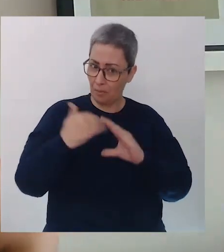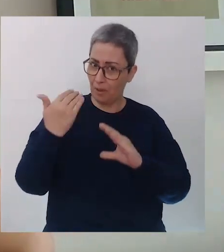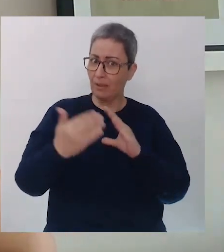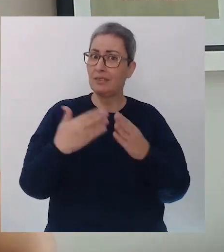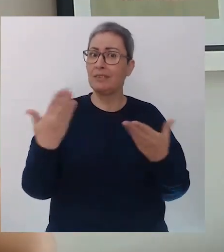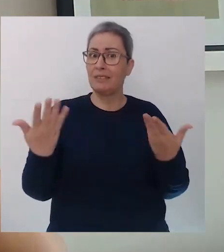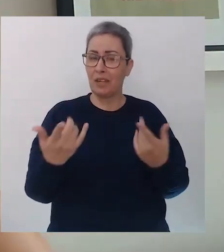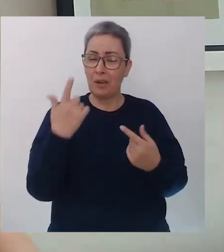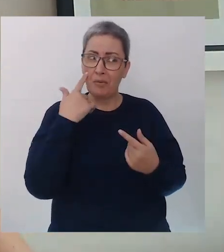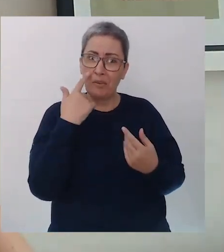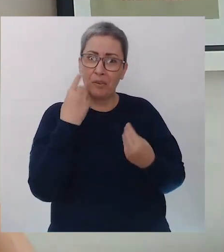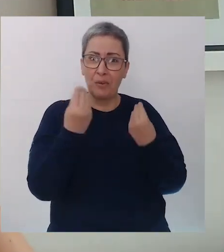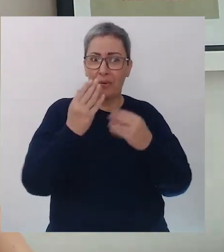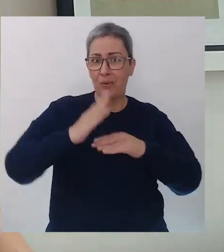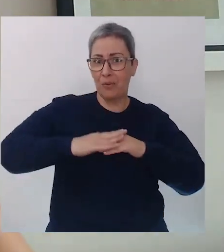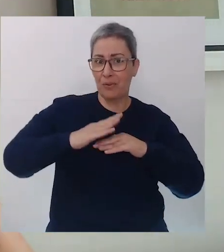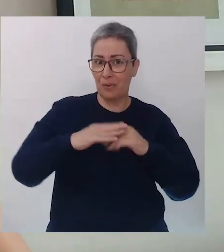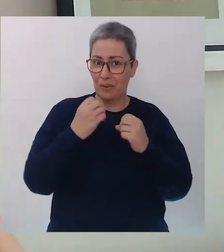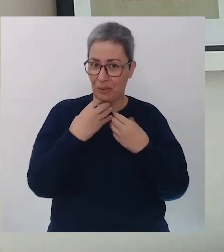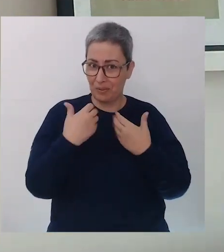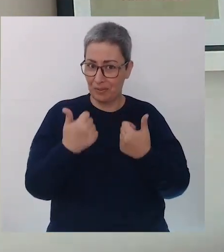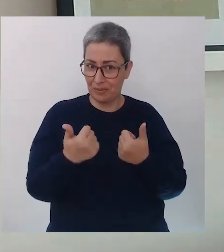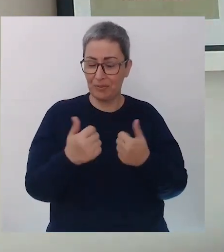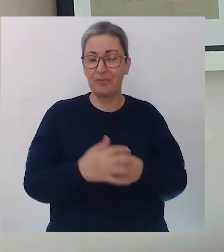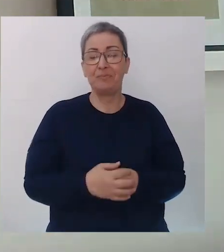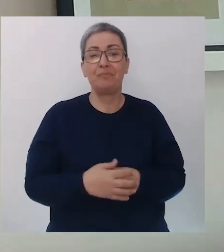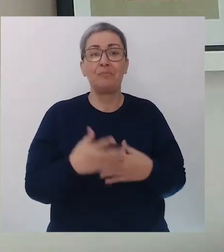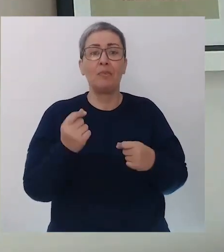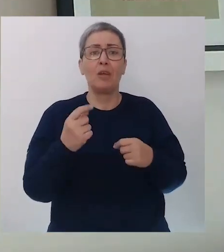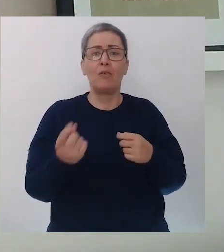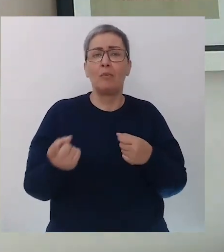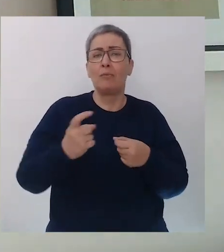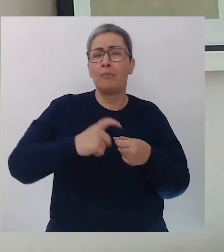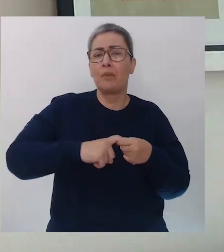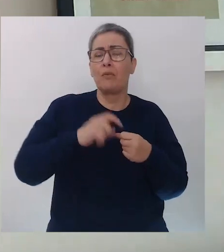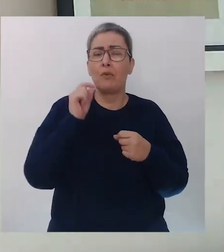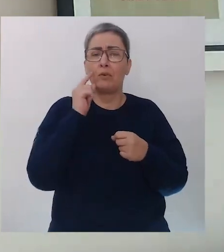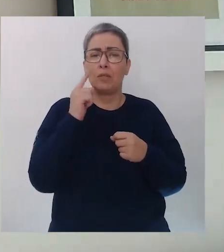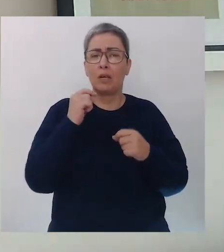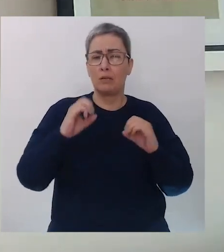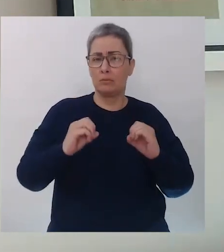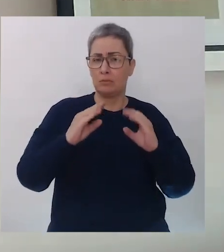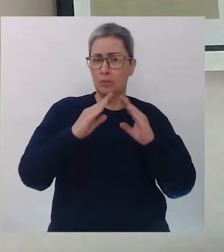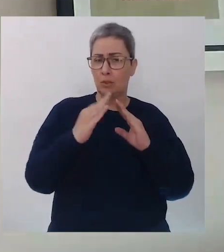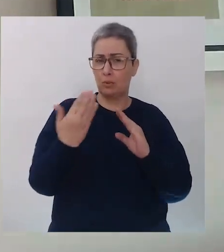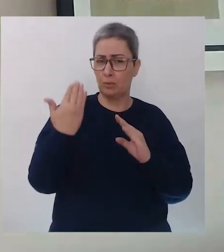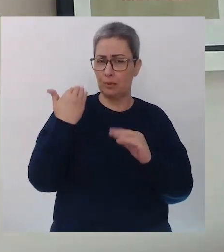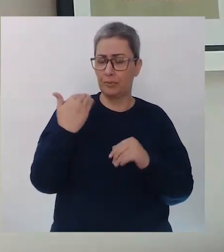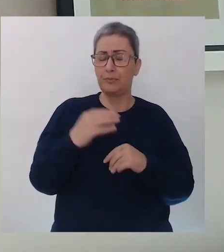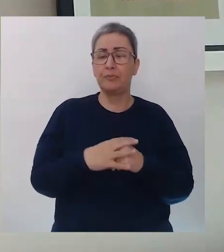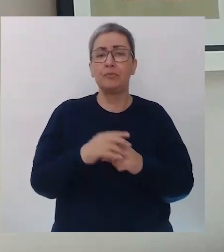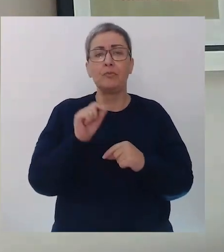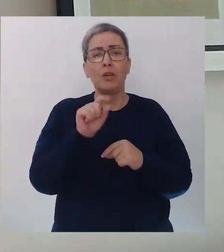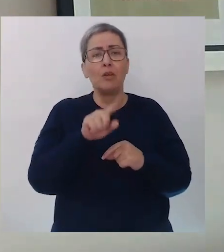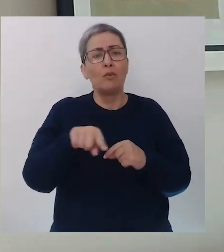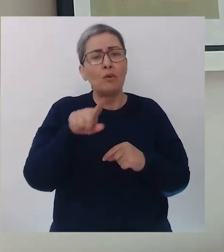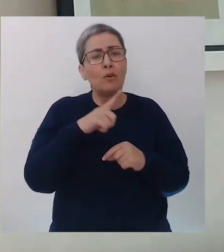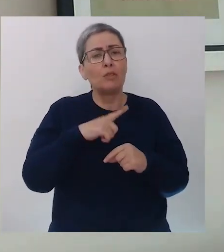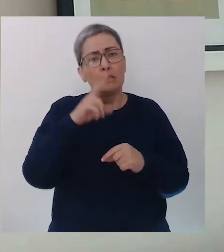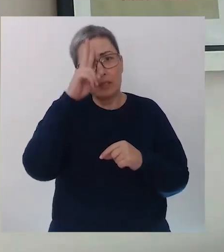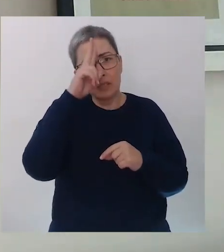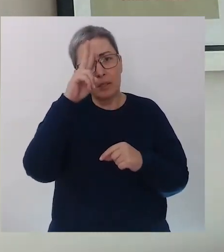Fiquei curiosa, hein? Manda pra gente ver o que vocês fizeram aí, tá bom? Vamos retomar um pouquinho o nosso último